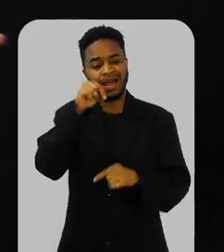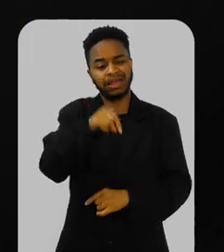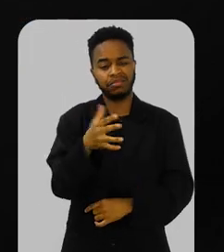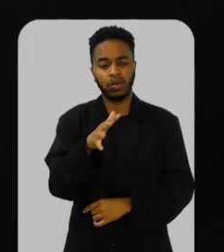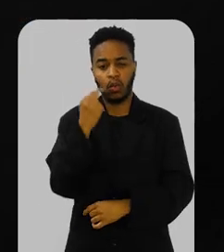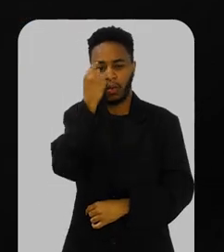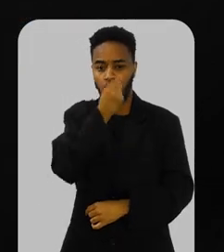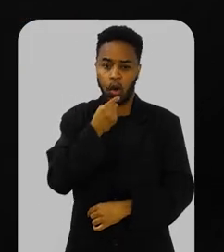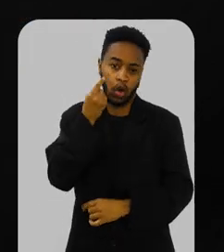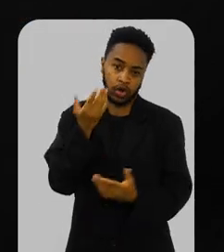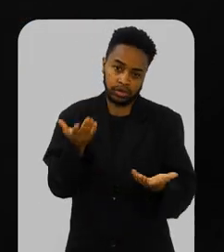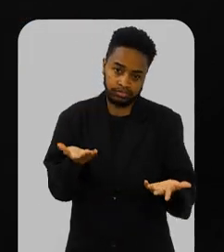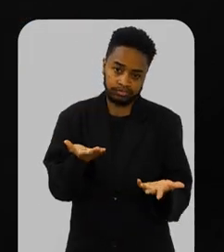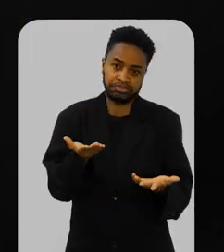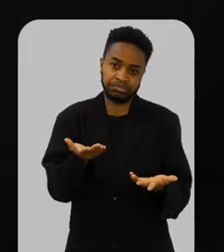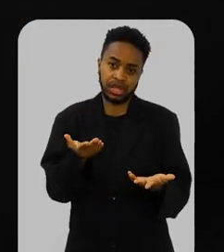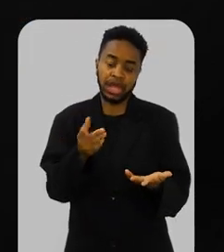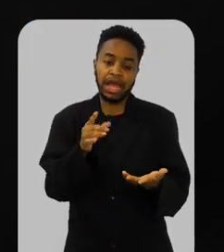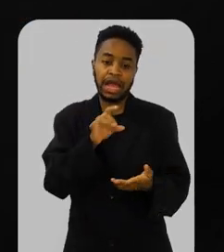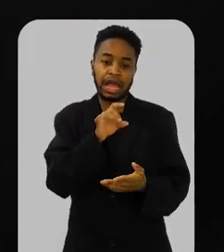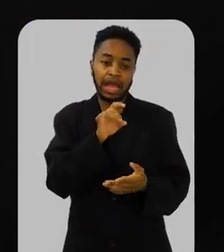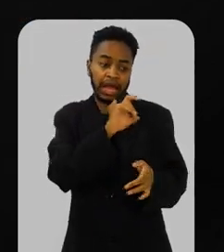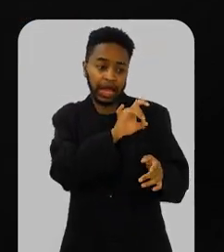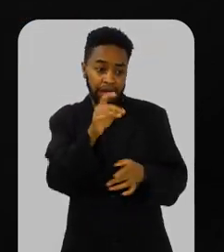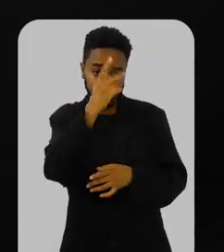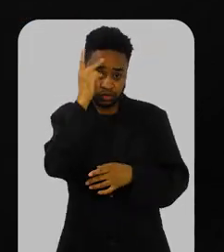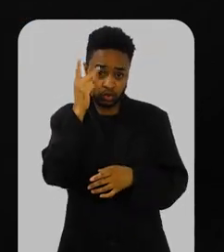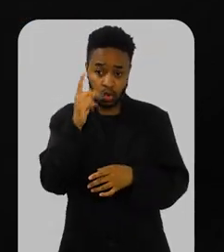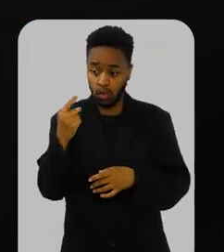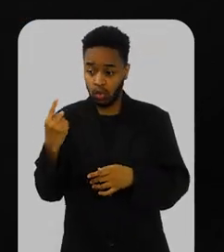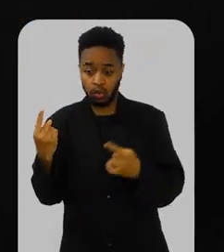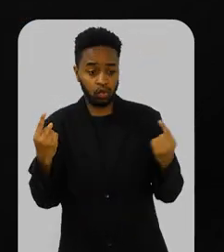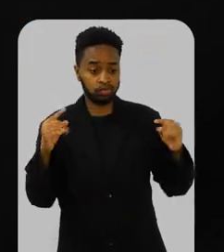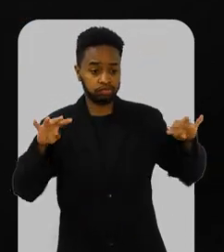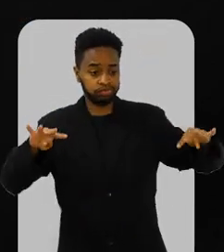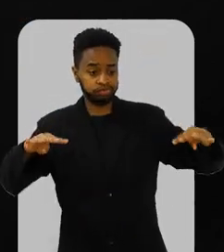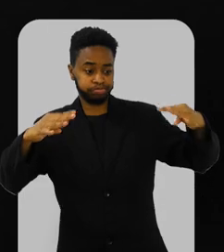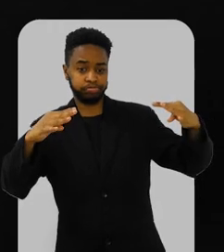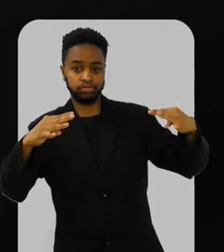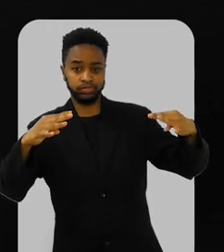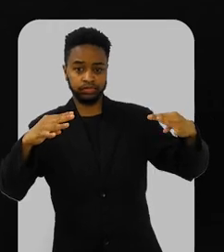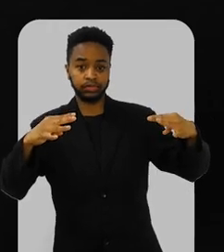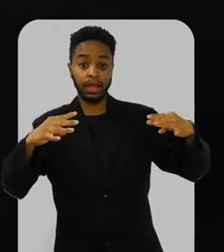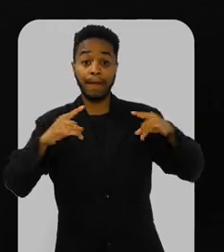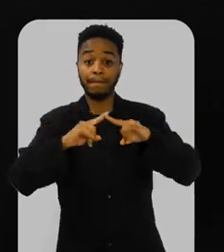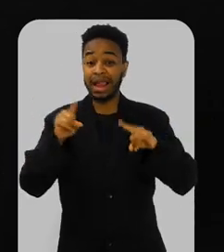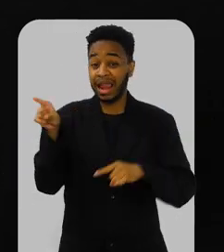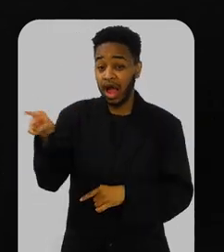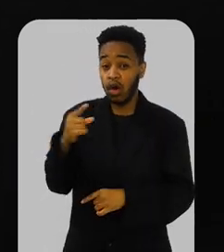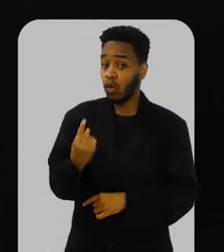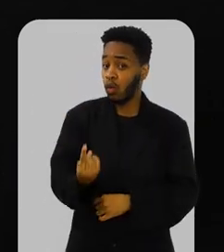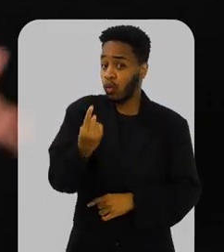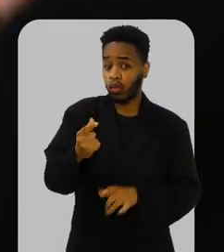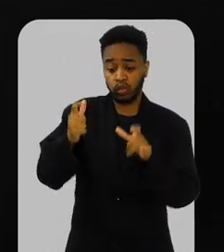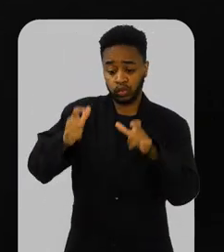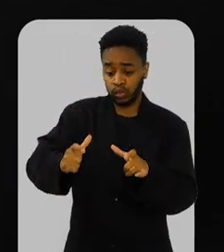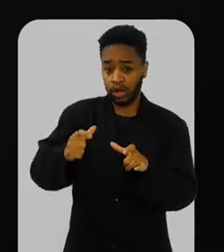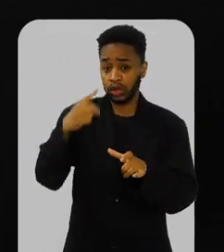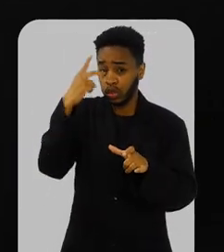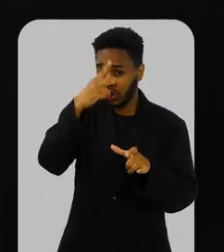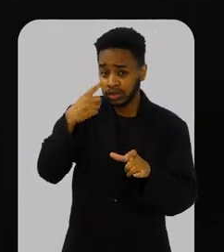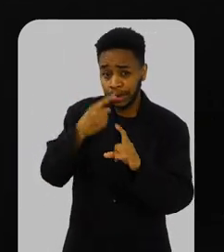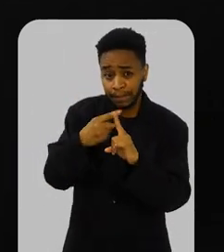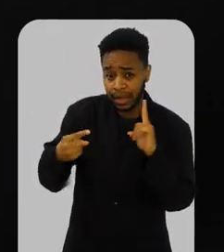espetáculo de 1 hora e pouquinho, que cada um vê de um ponto. Lá é um ponto fixo para todo mundo, né, de 2 horas e meia,